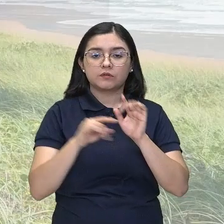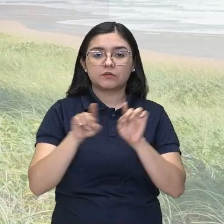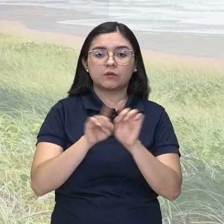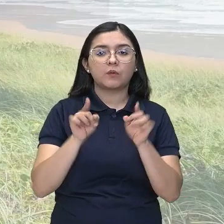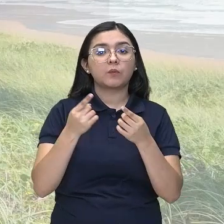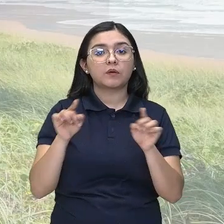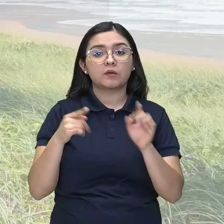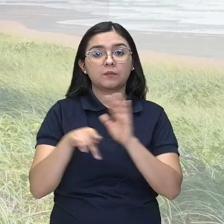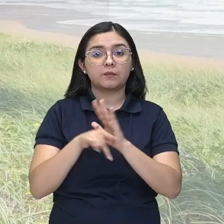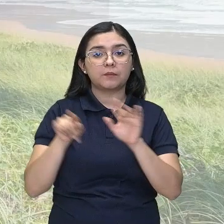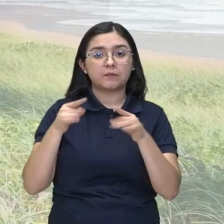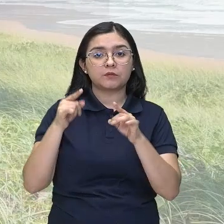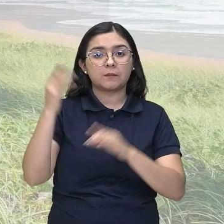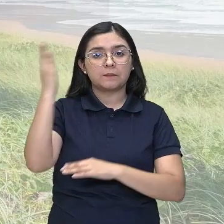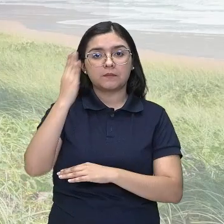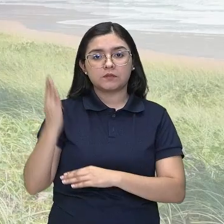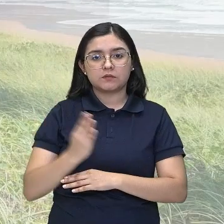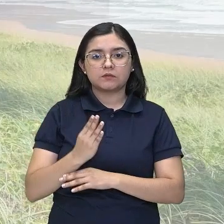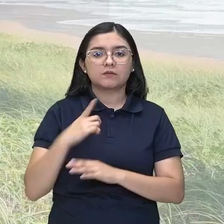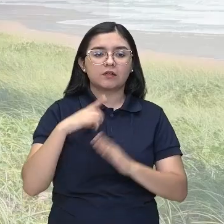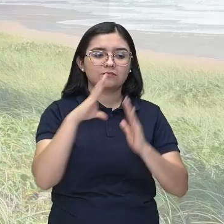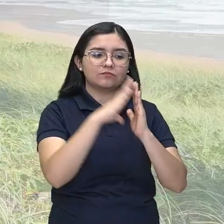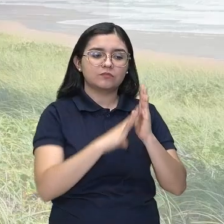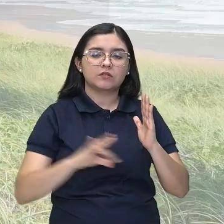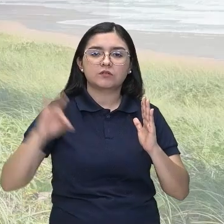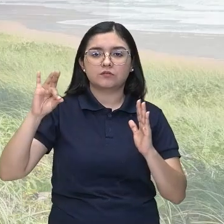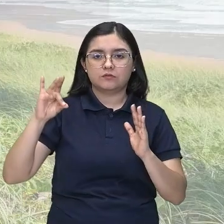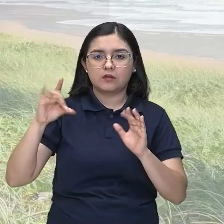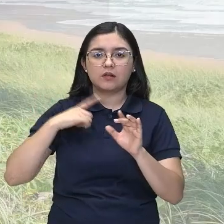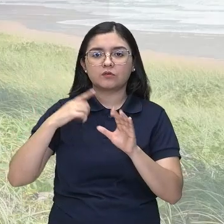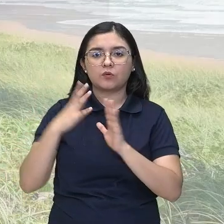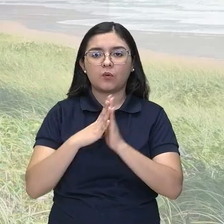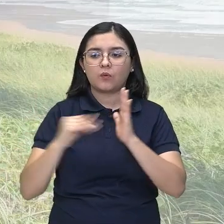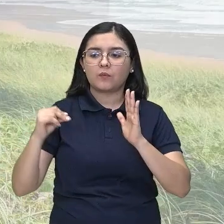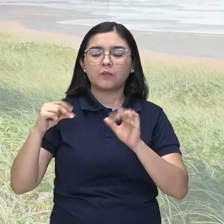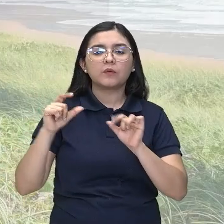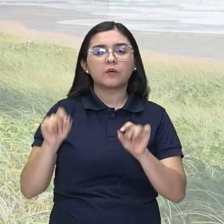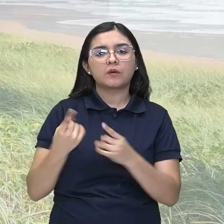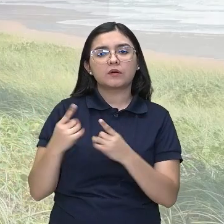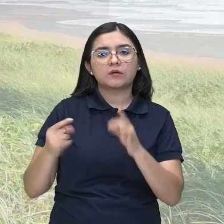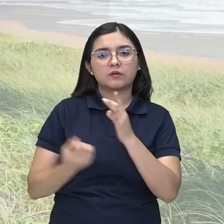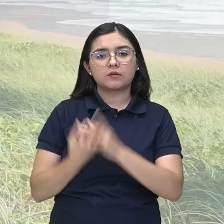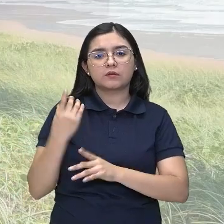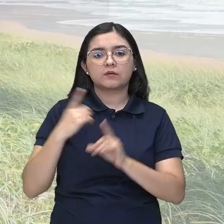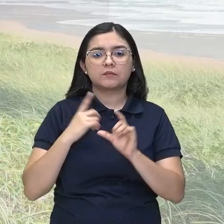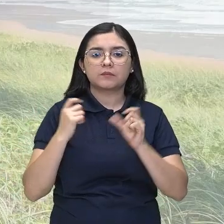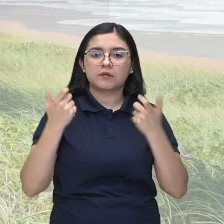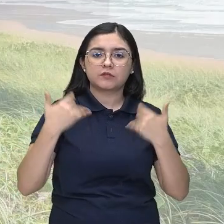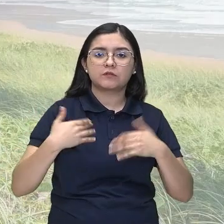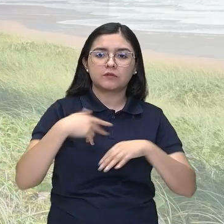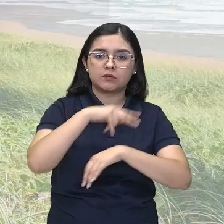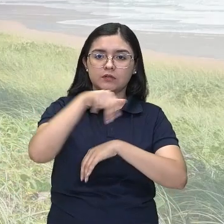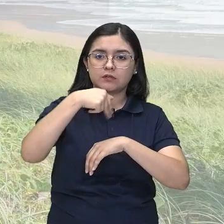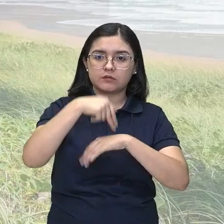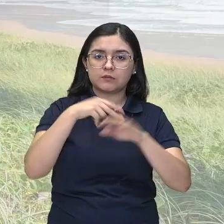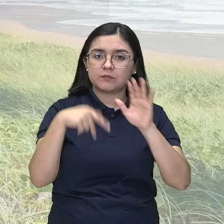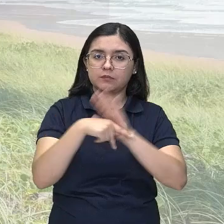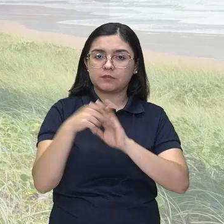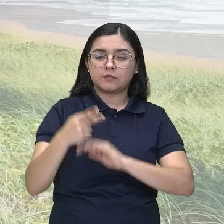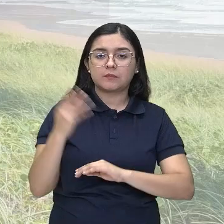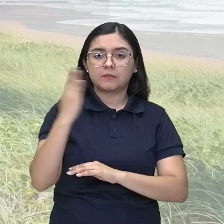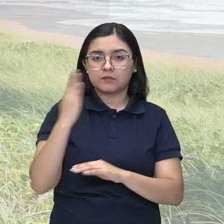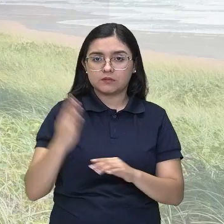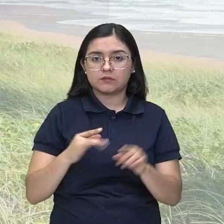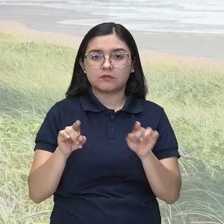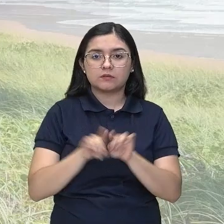nacional brasileiro, né, que tomou da Canção do Exílio alguns versos justamente para falar sobre a nacionalidade brasileira, sobre o